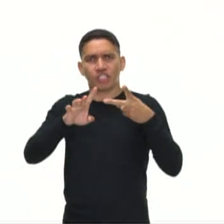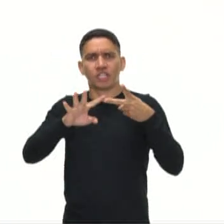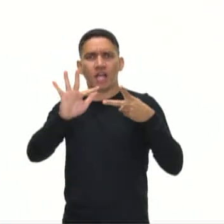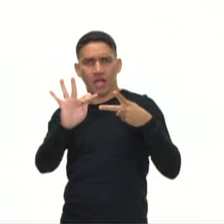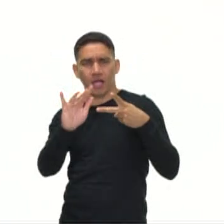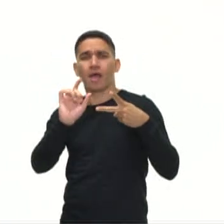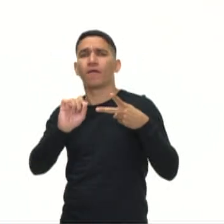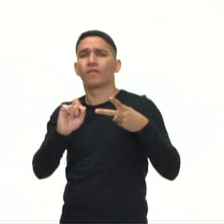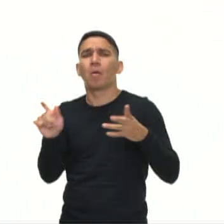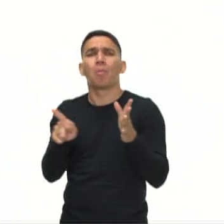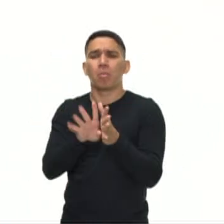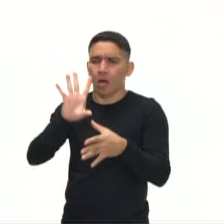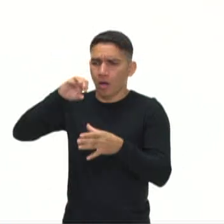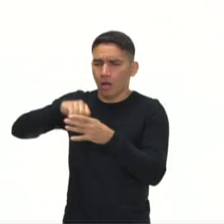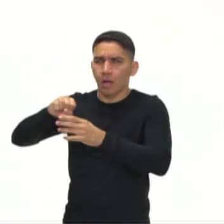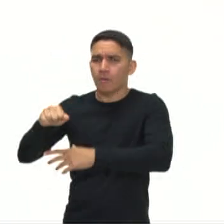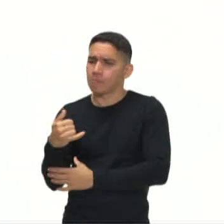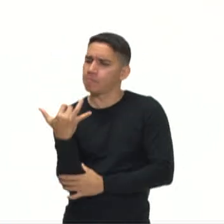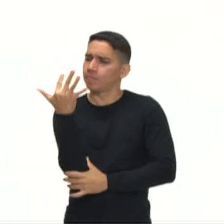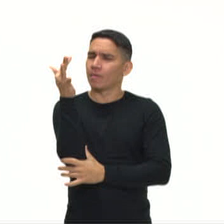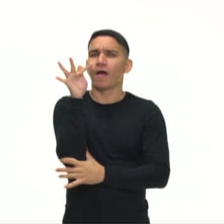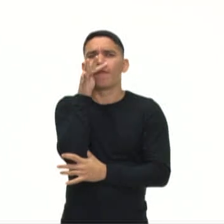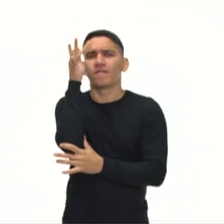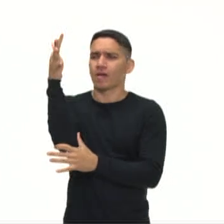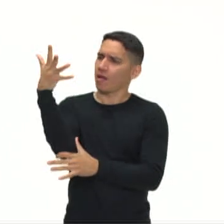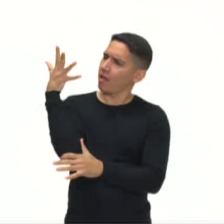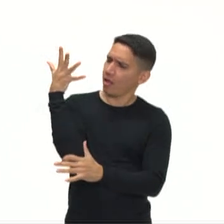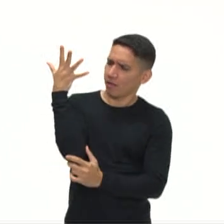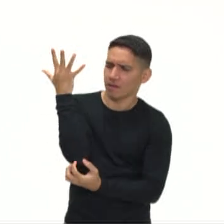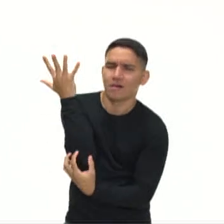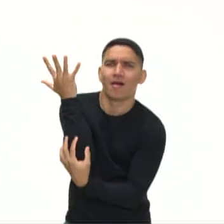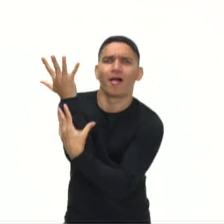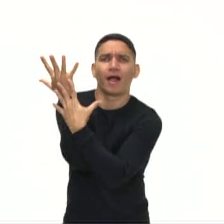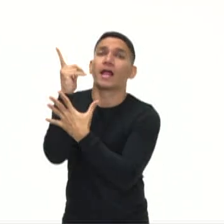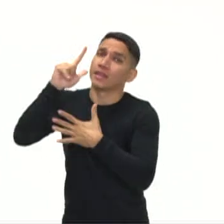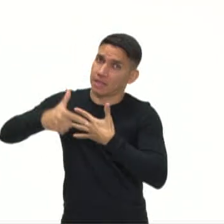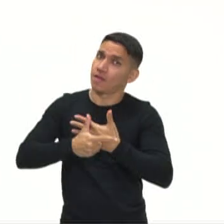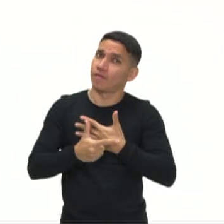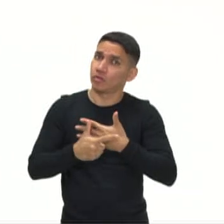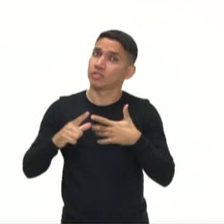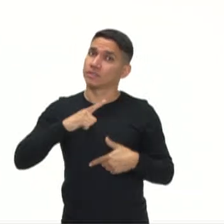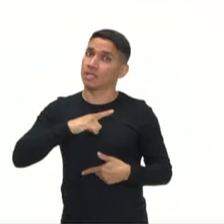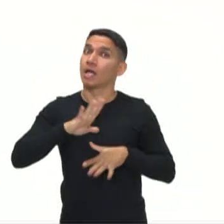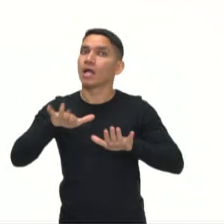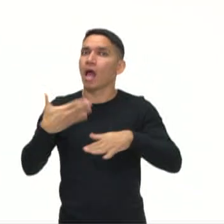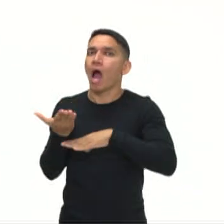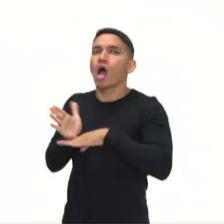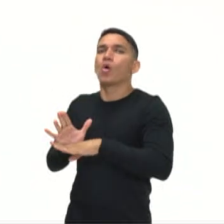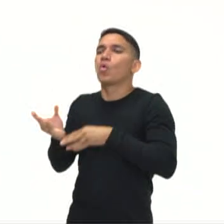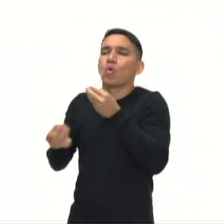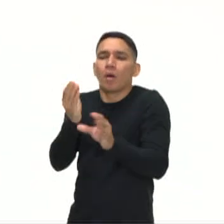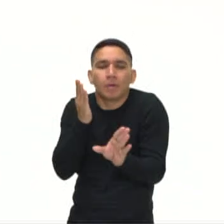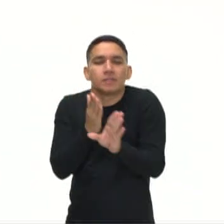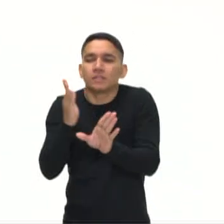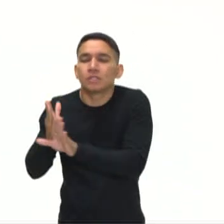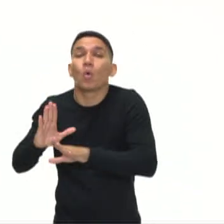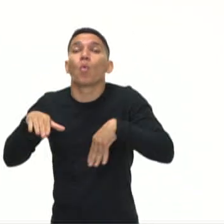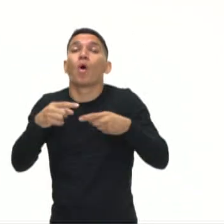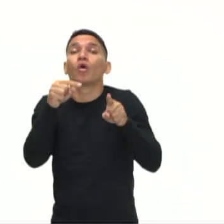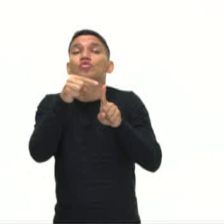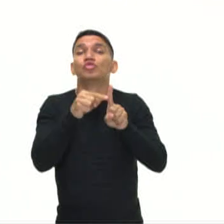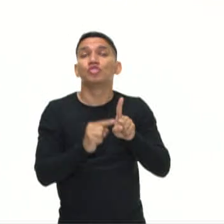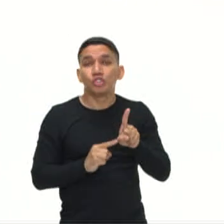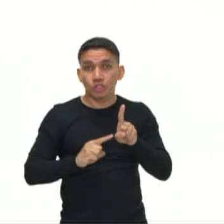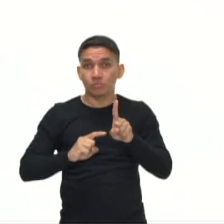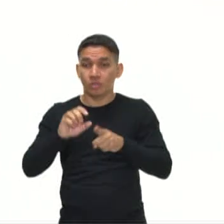plantas vasculares e desempenham funções específicas. Ajude ele a descobrir quais são os tipos de seiva que